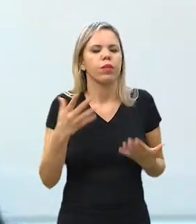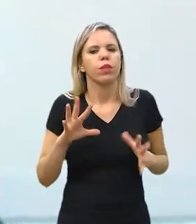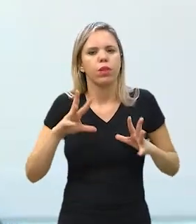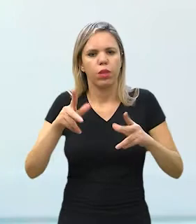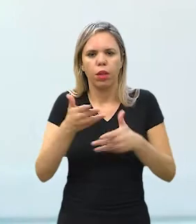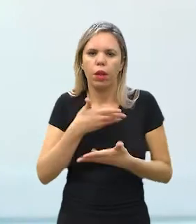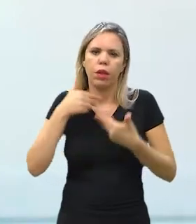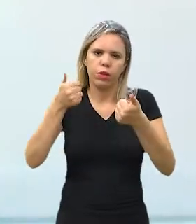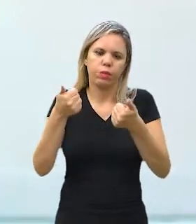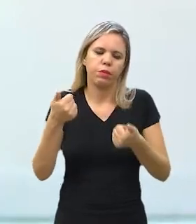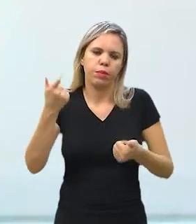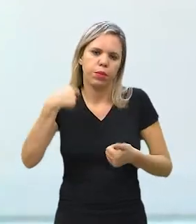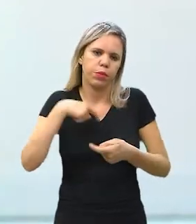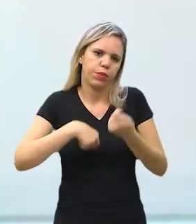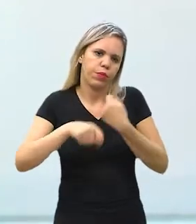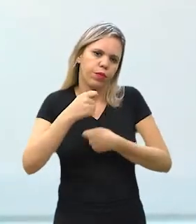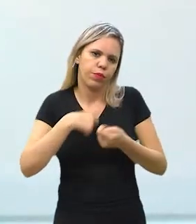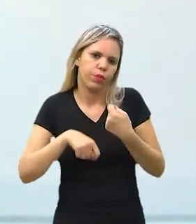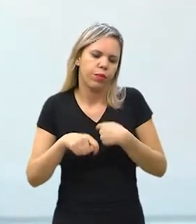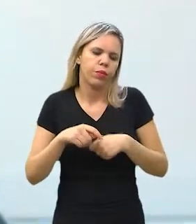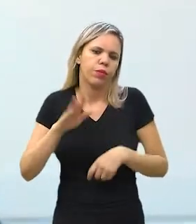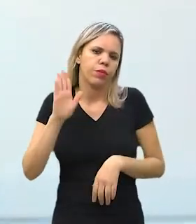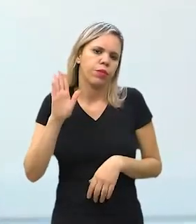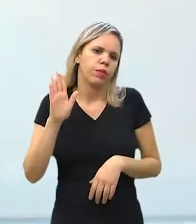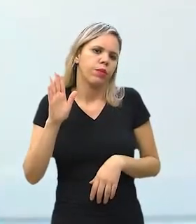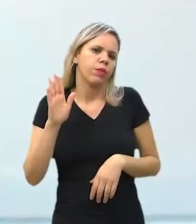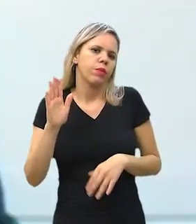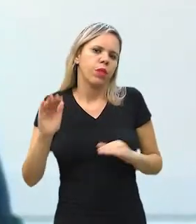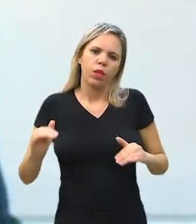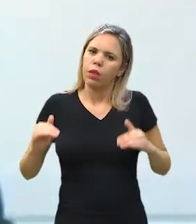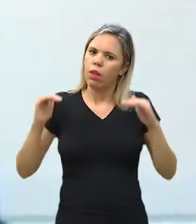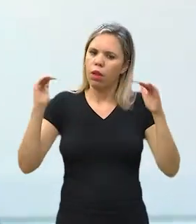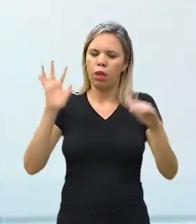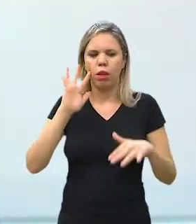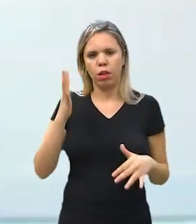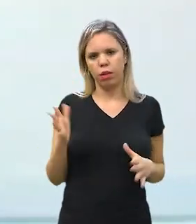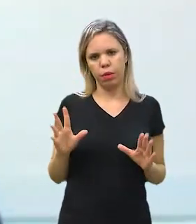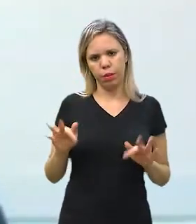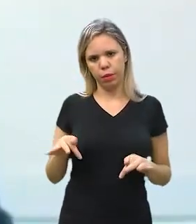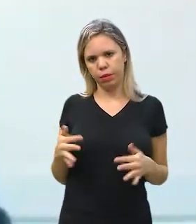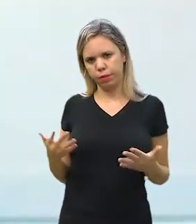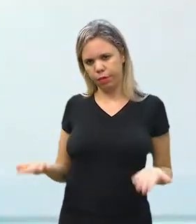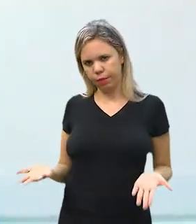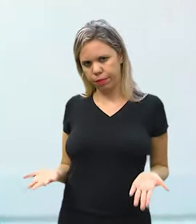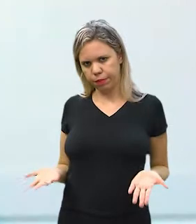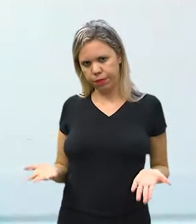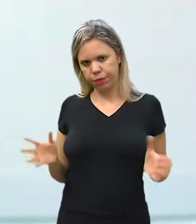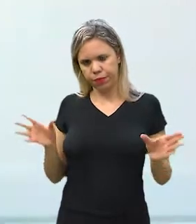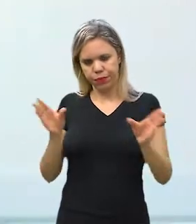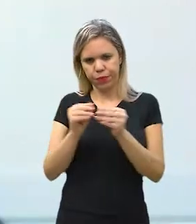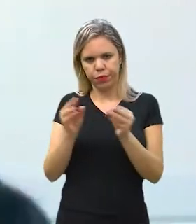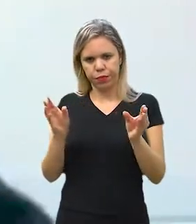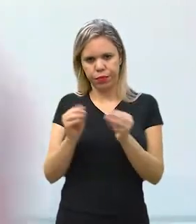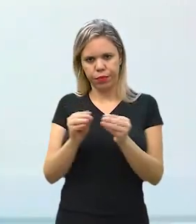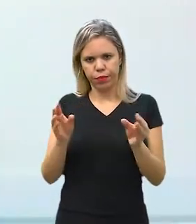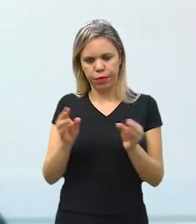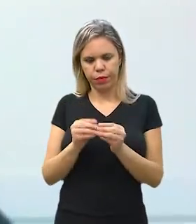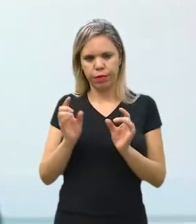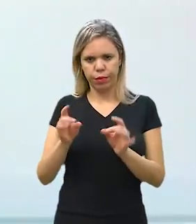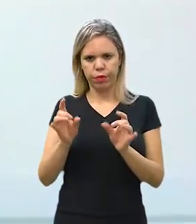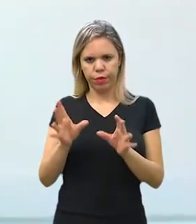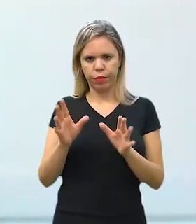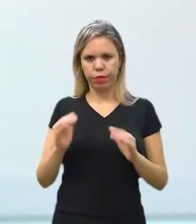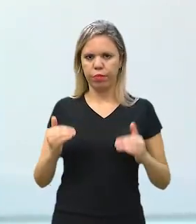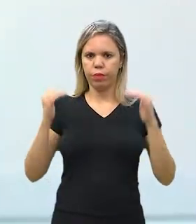RH, tudo isso melhorou meu negócio, melhorou margem de lucro, melhorou o resultado final. Então,